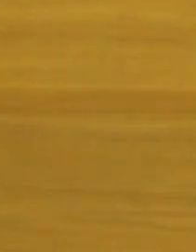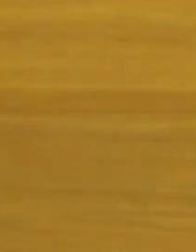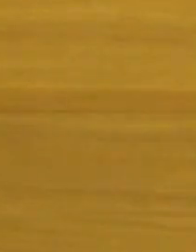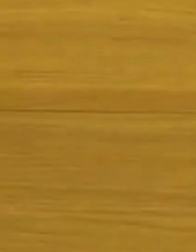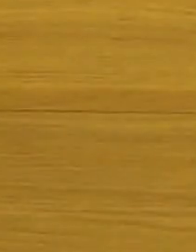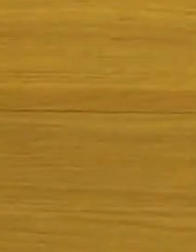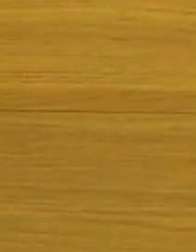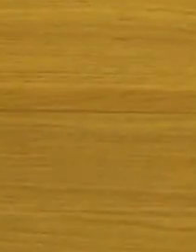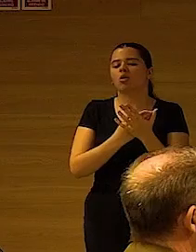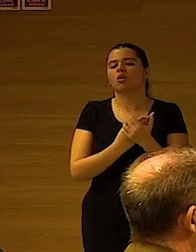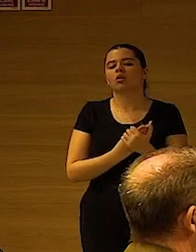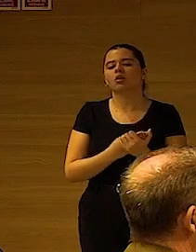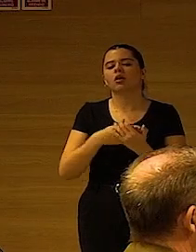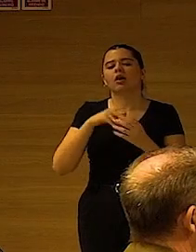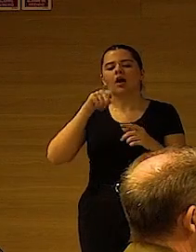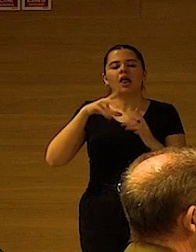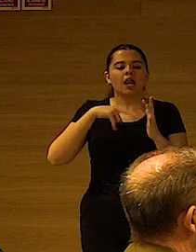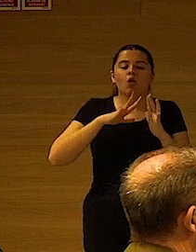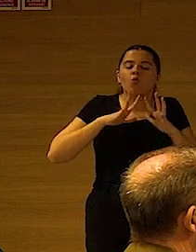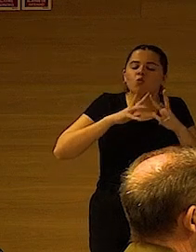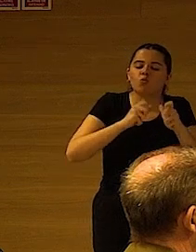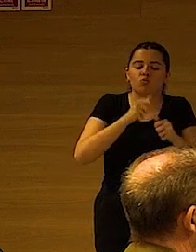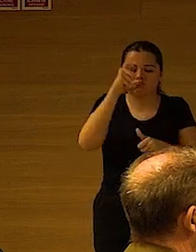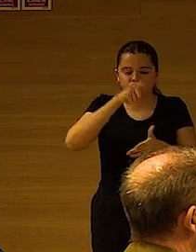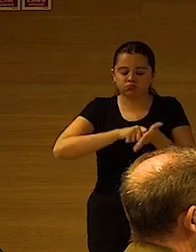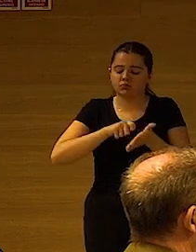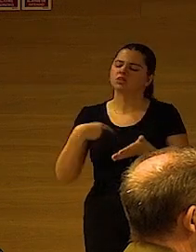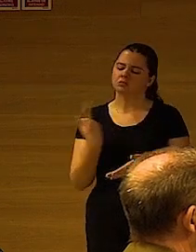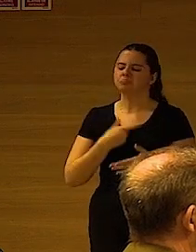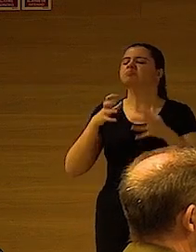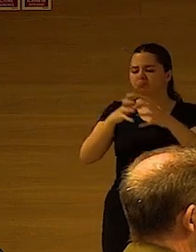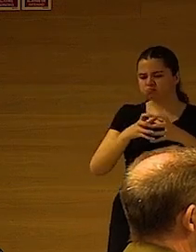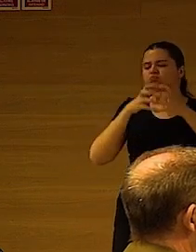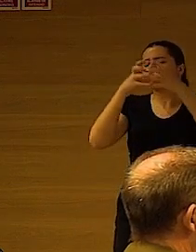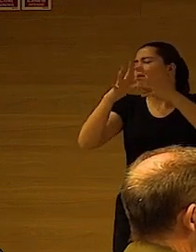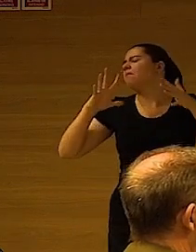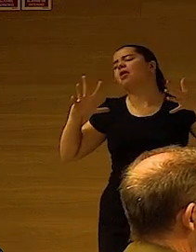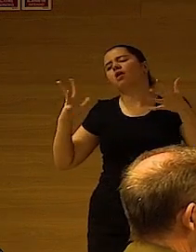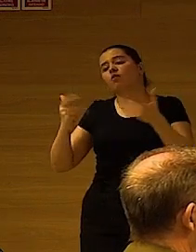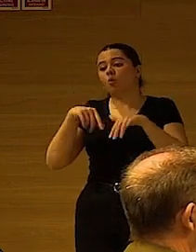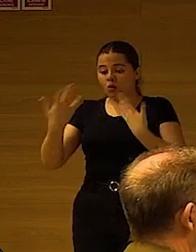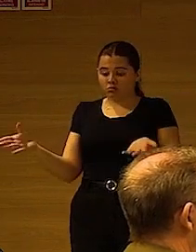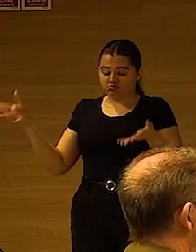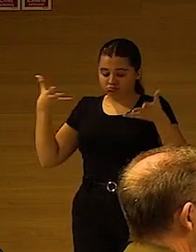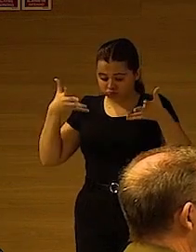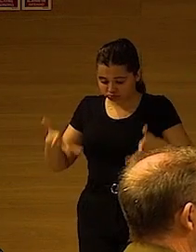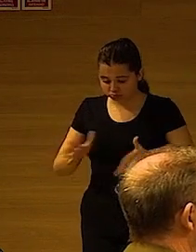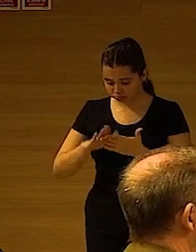está pendurada no morro, que leu suas obras. E nós fomos, foi um negócio incrível, maravilhoso. Só que quando você chega na